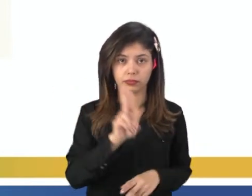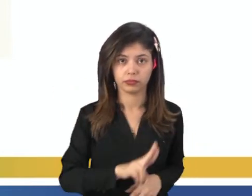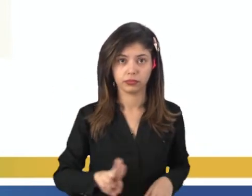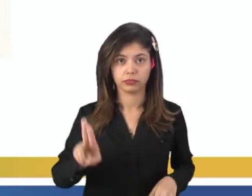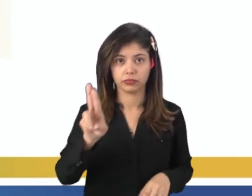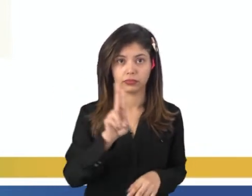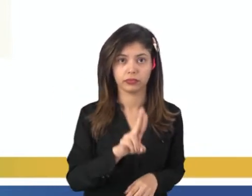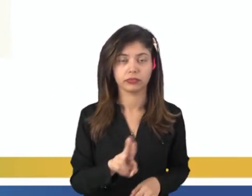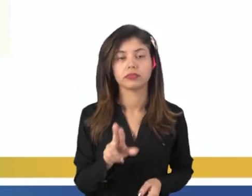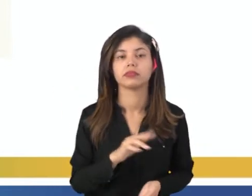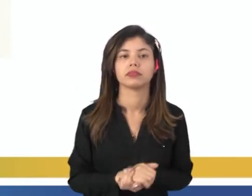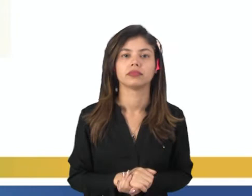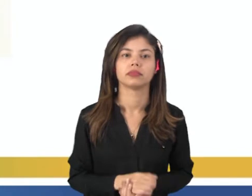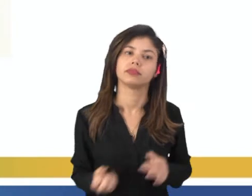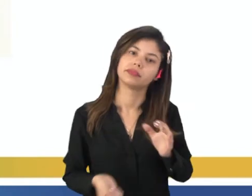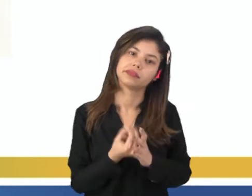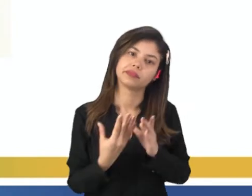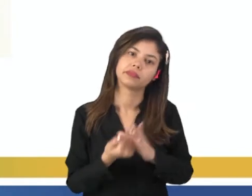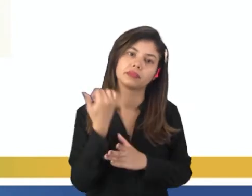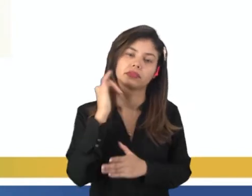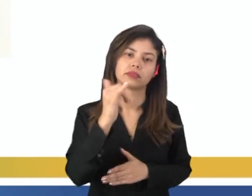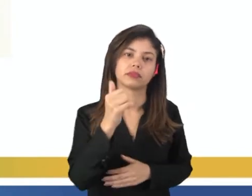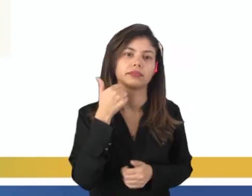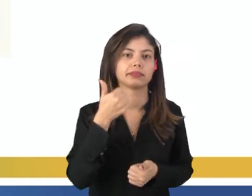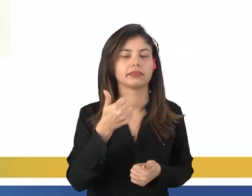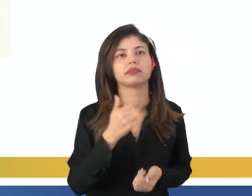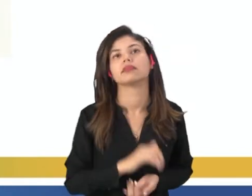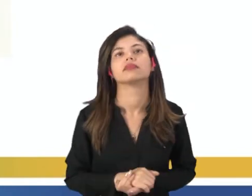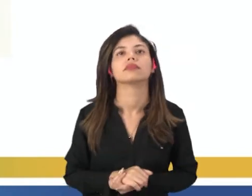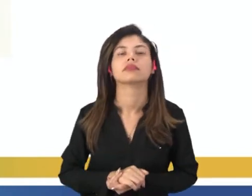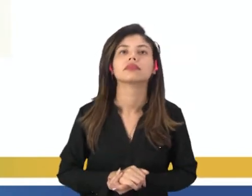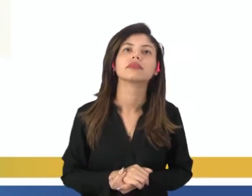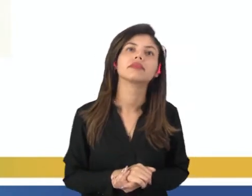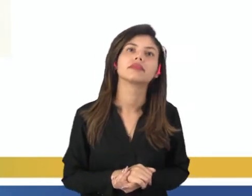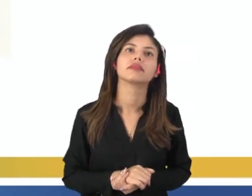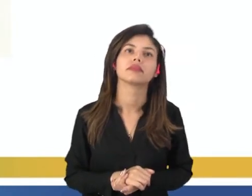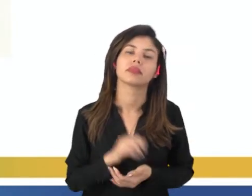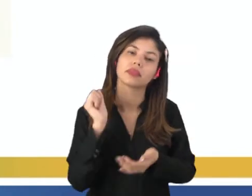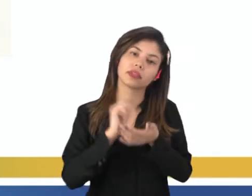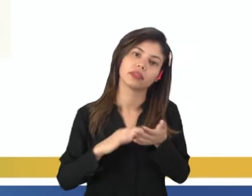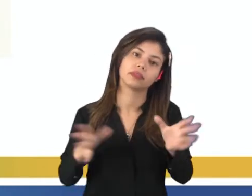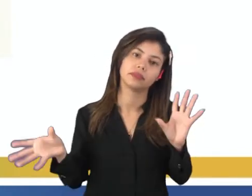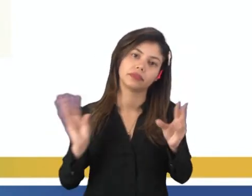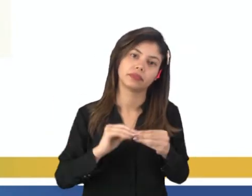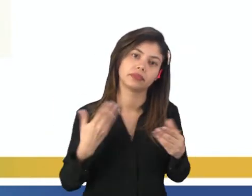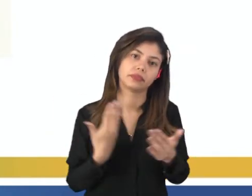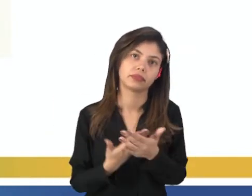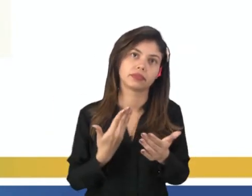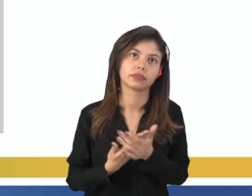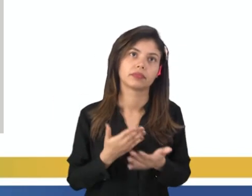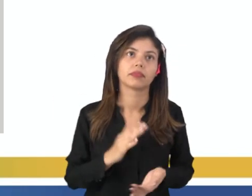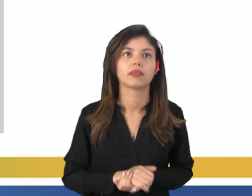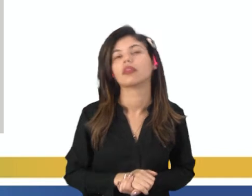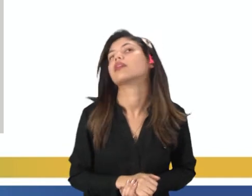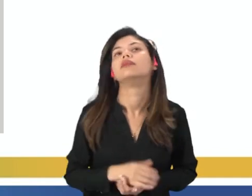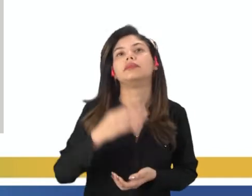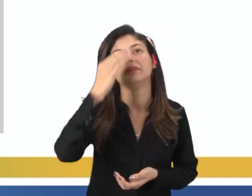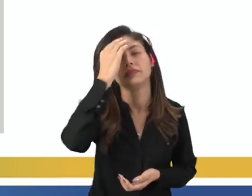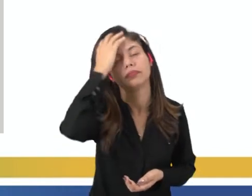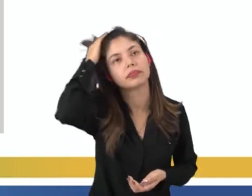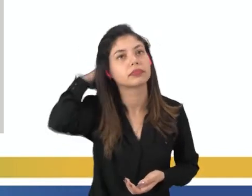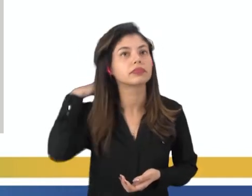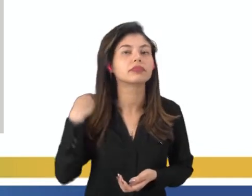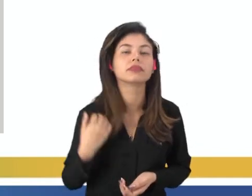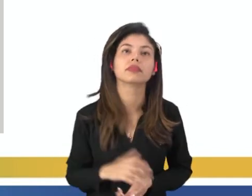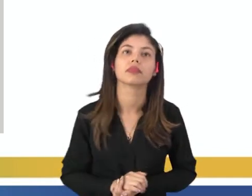use diversas fontes para produzir energia elétrica, tá bom? Vamos agora para o nosso exercitando, só para fechar a nossa aula, tá? São duas